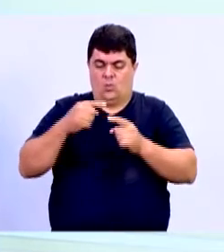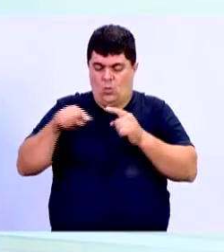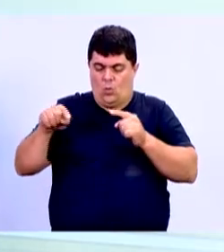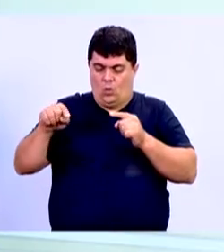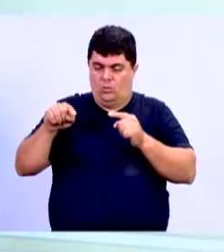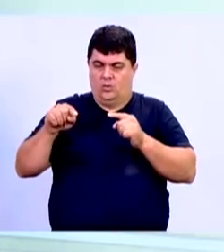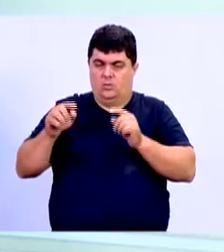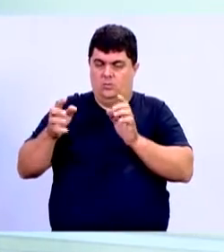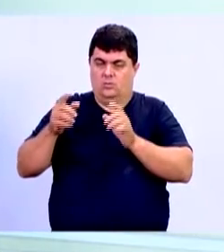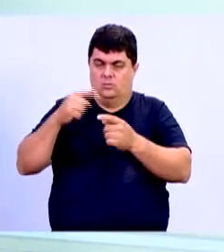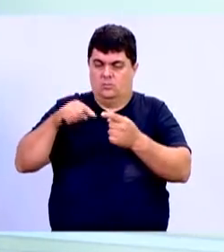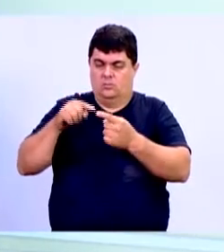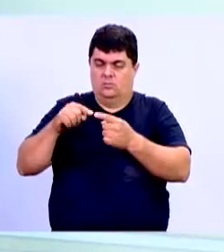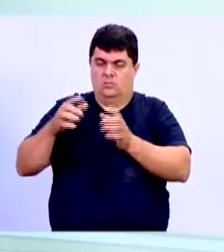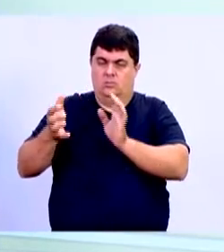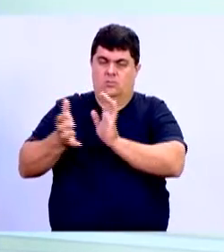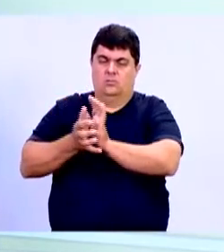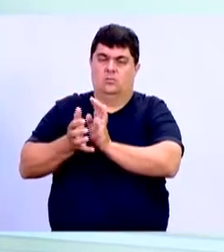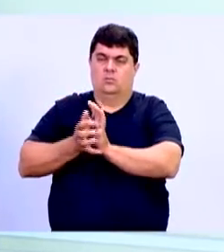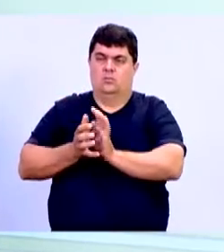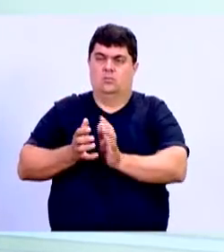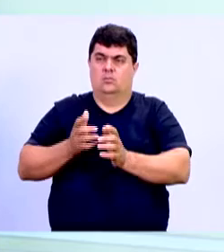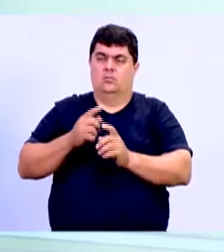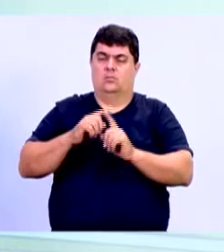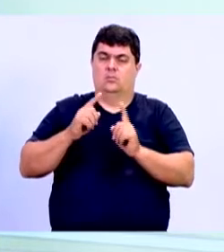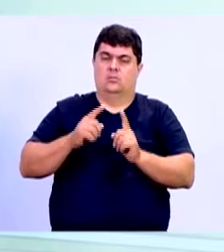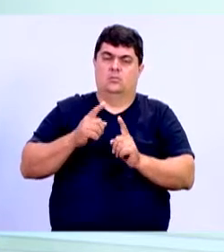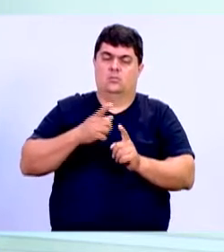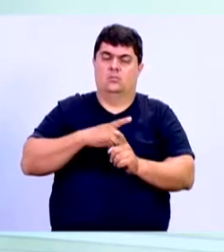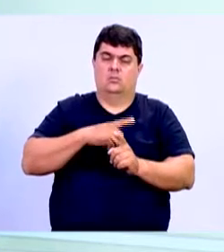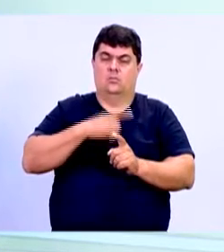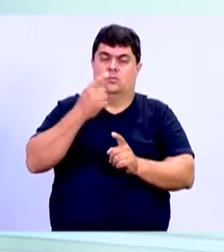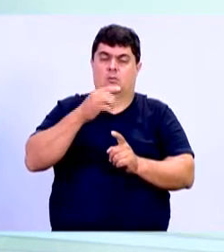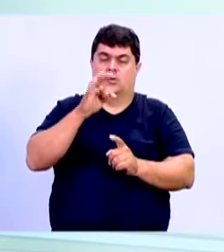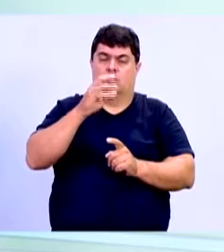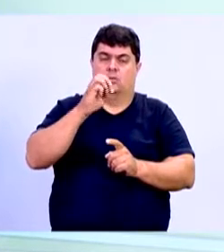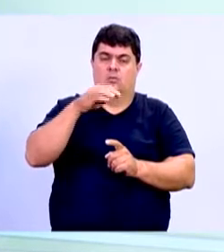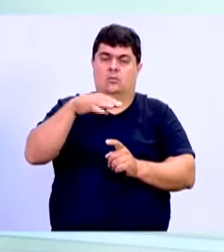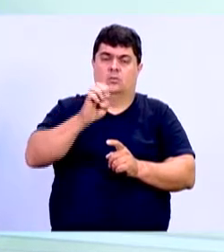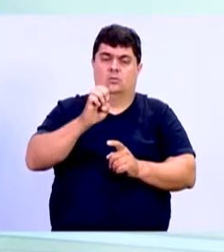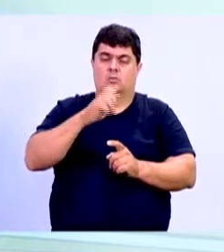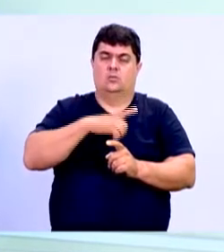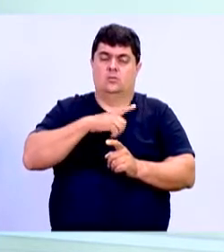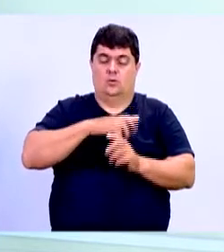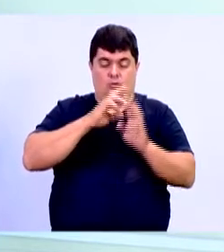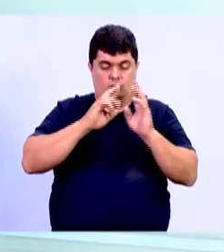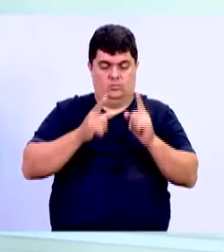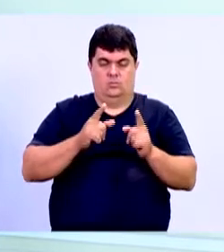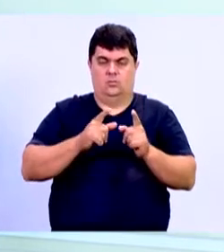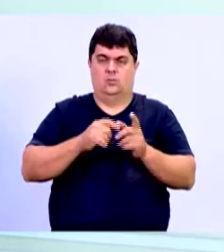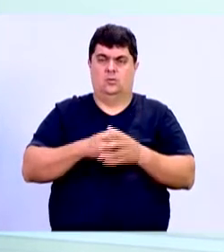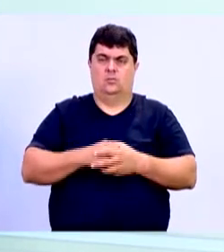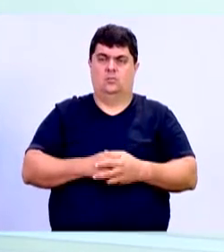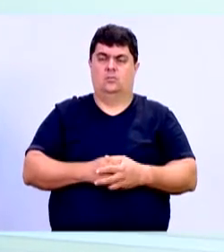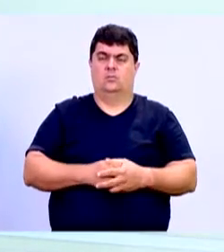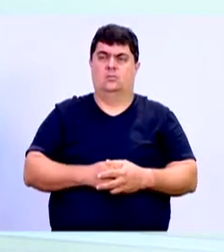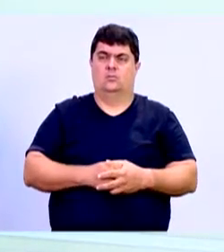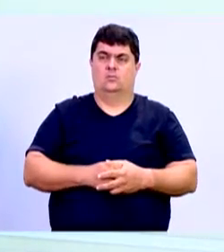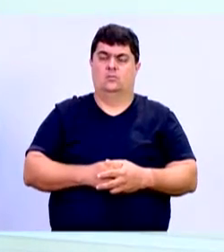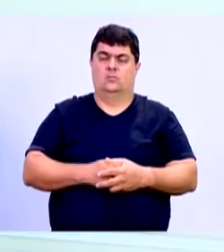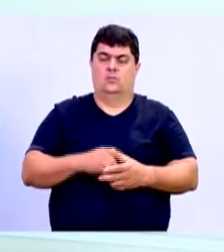objetivo da equipe. Agora, um time, aí a história é diferente. Aí, um time